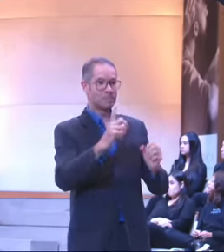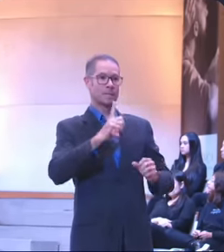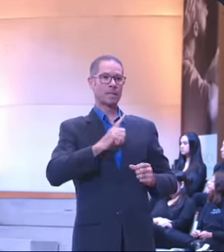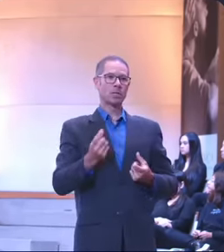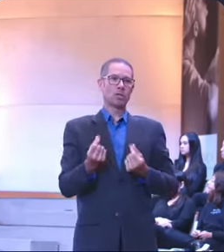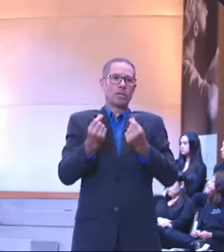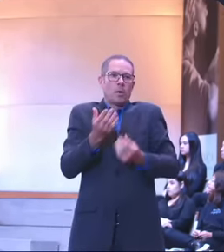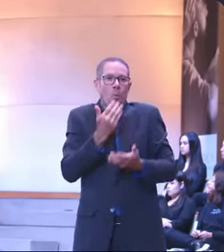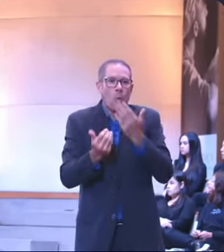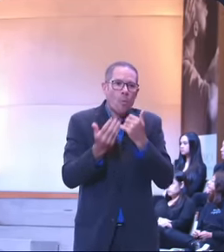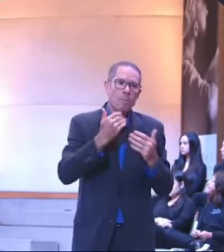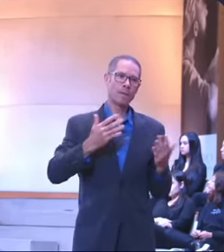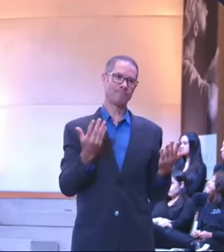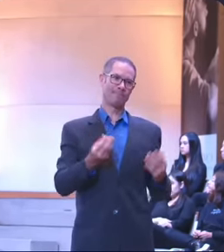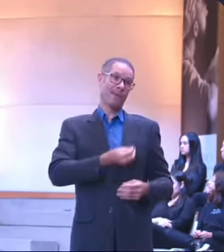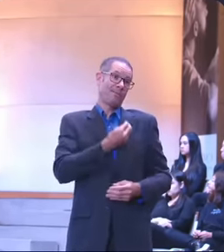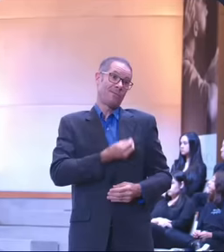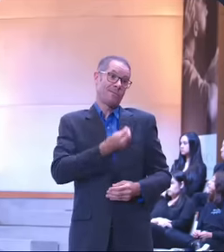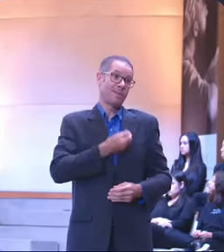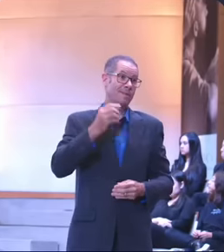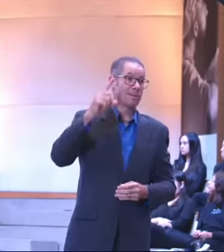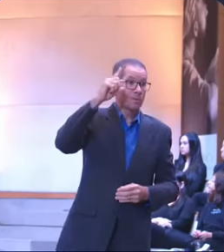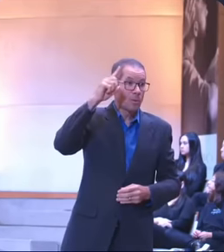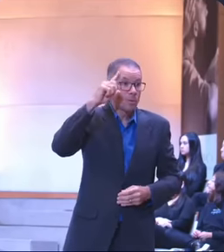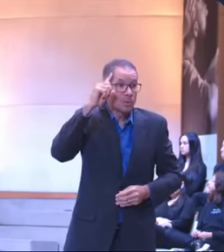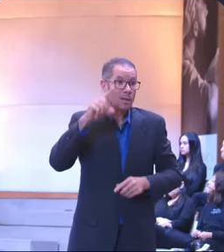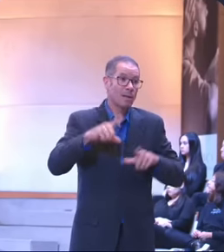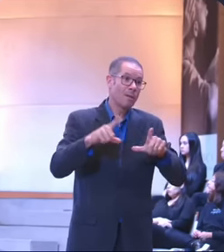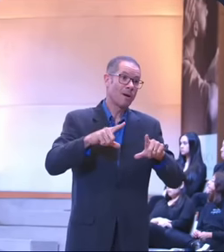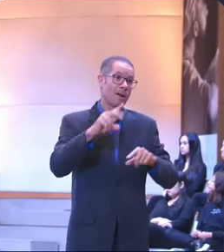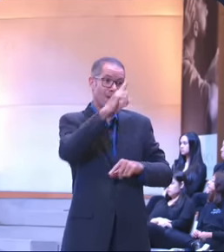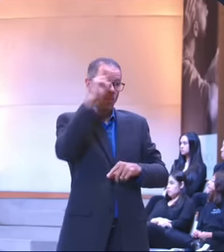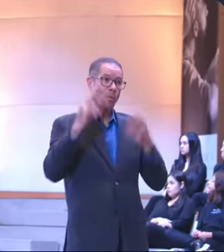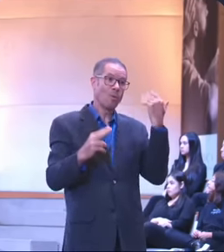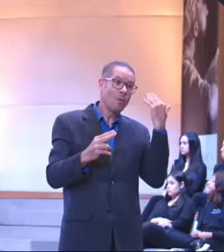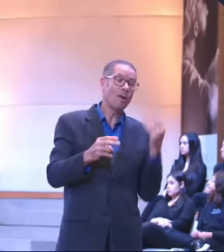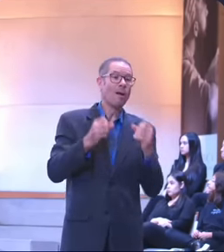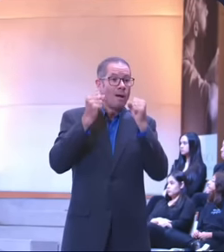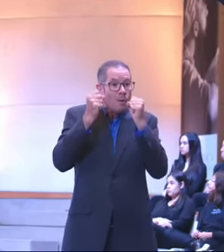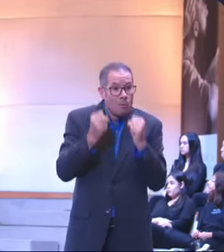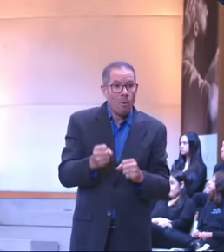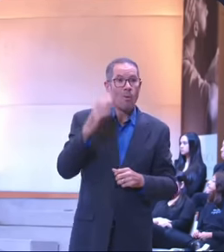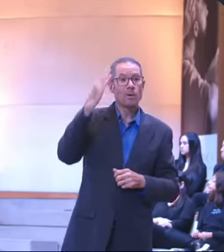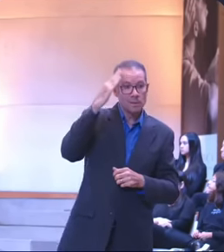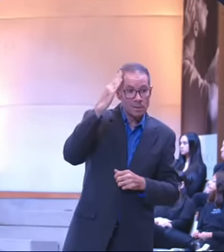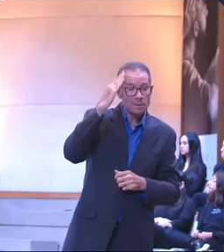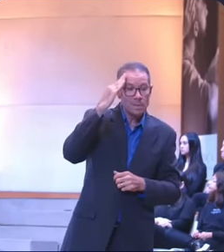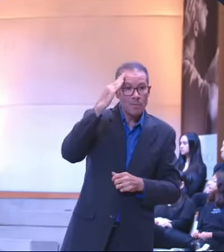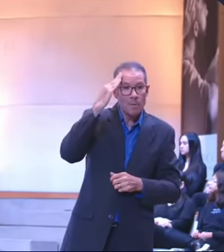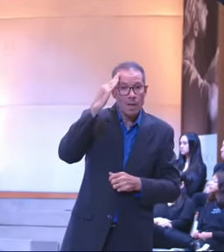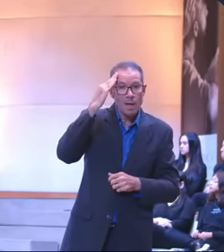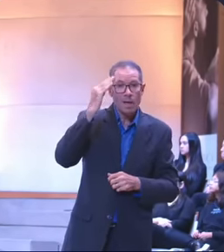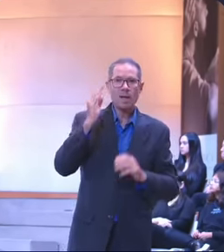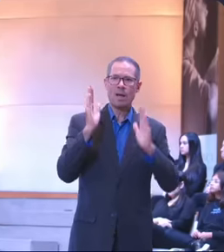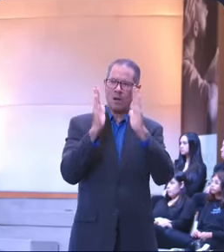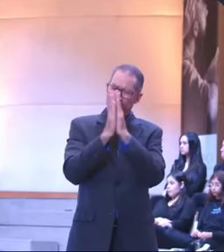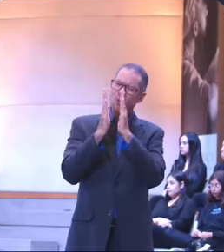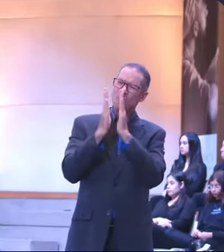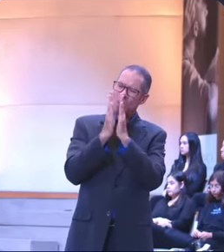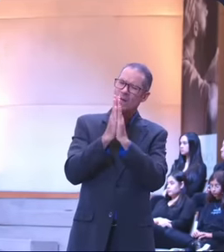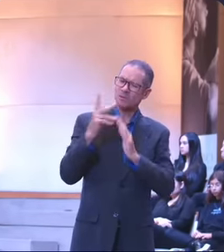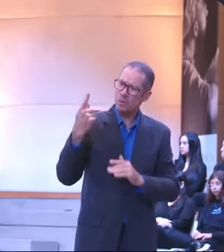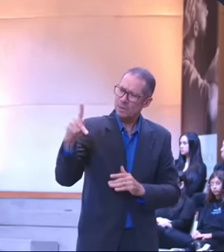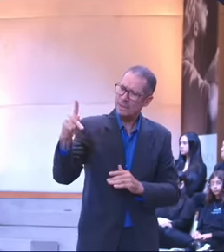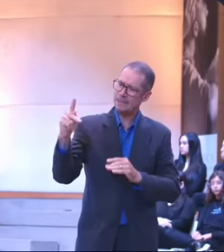dinheiro para comer, porque eles vivem da diária disso, e que eles possam saber que as orações